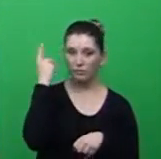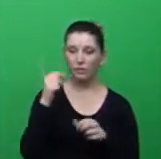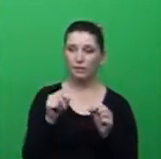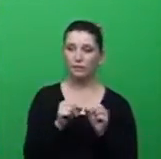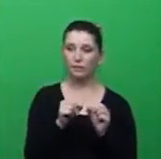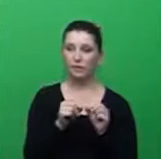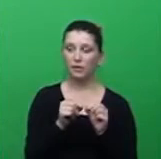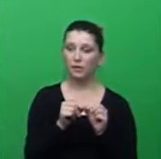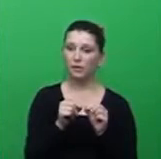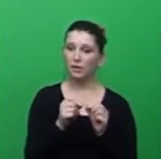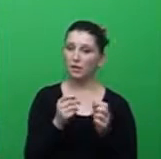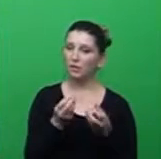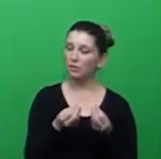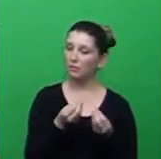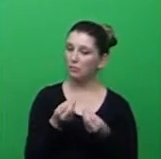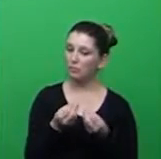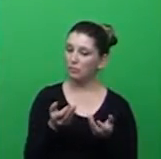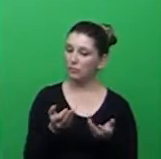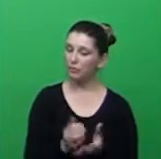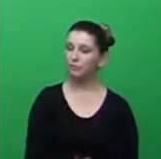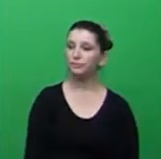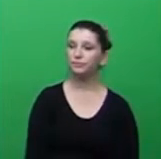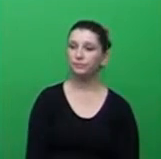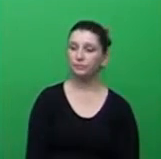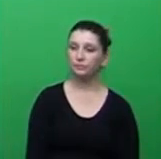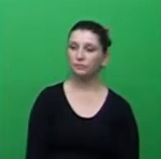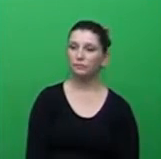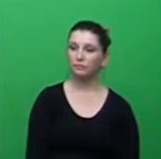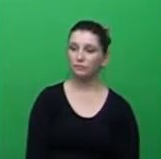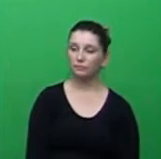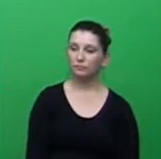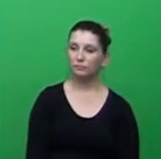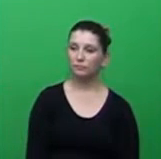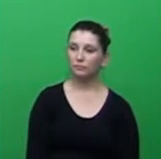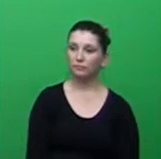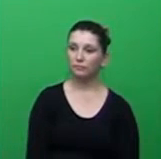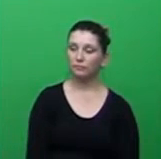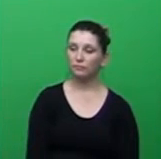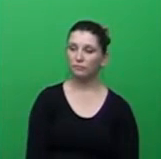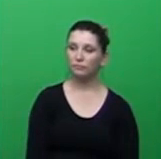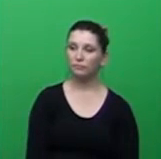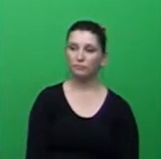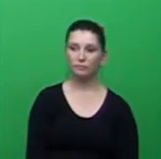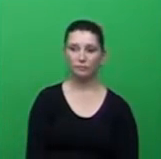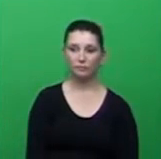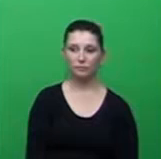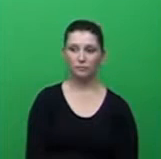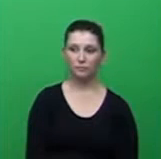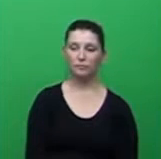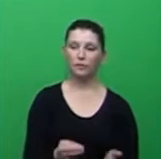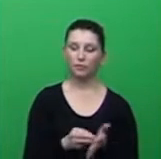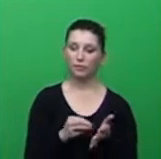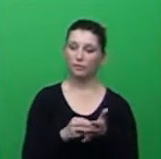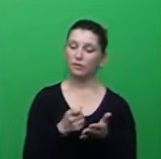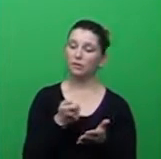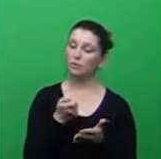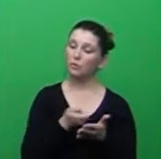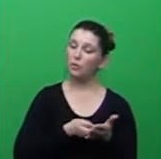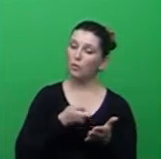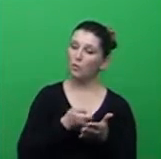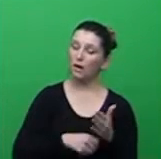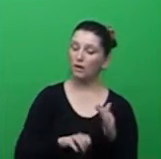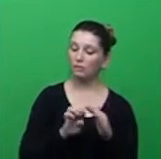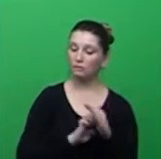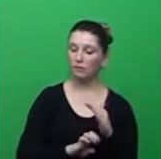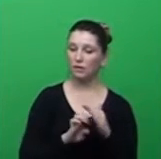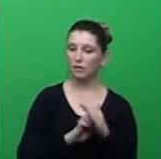feita e de que forma é feita. Exatamente, eu acho que é por isso que está faltando, porque a FANCRI realmente cobrar da empresa. Mesmo